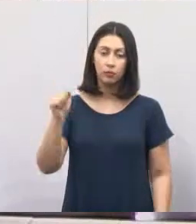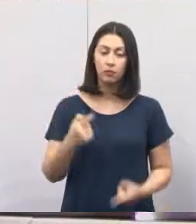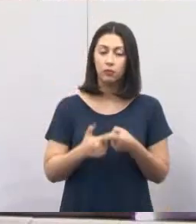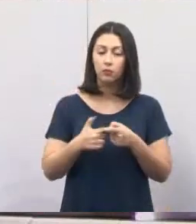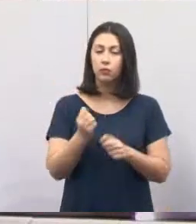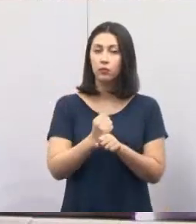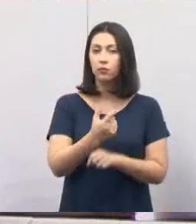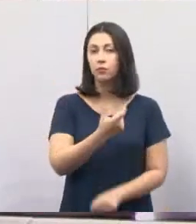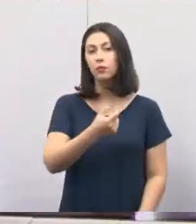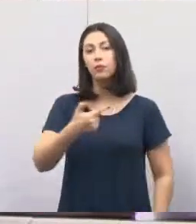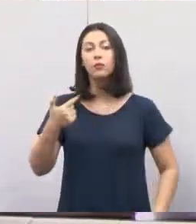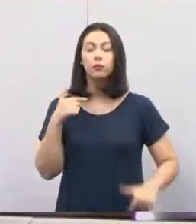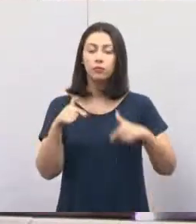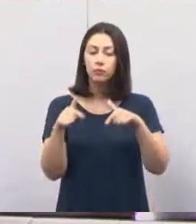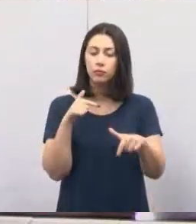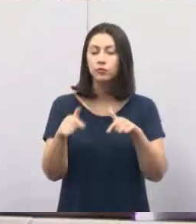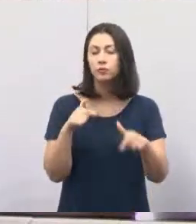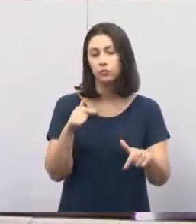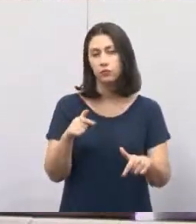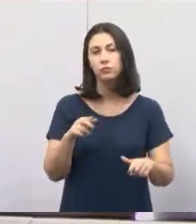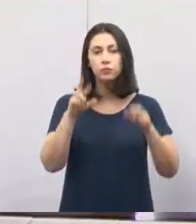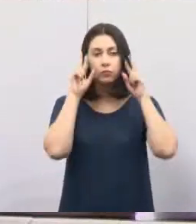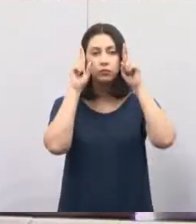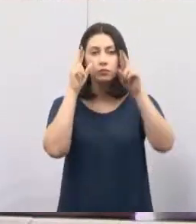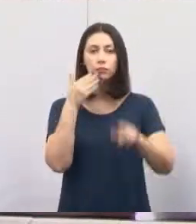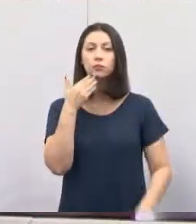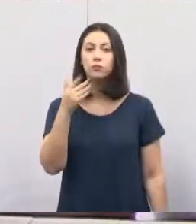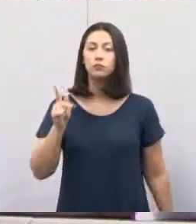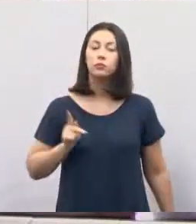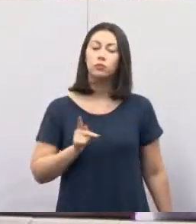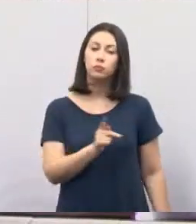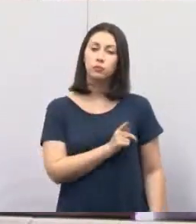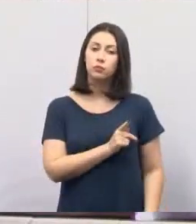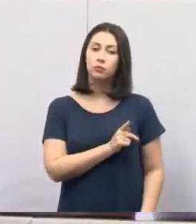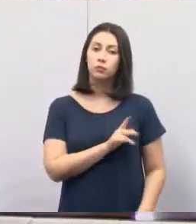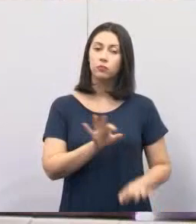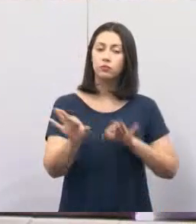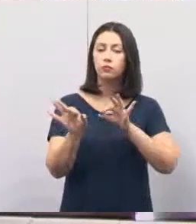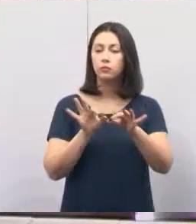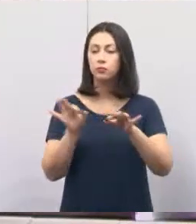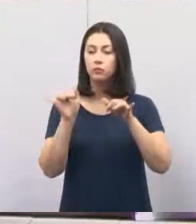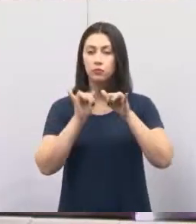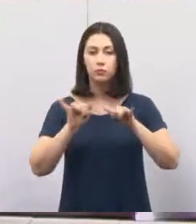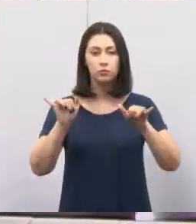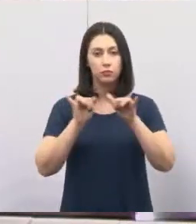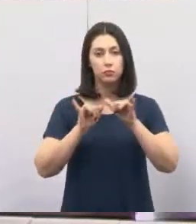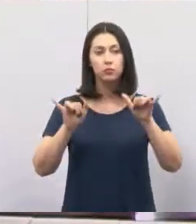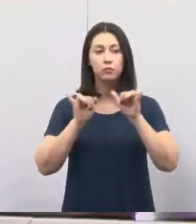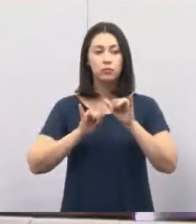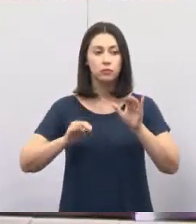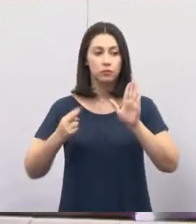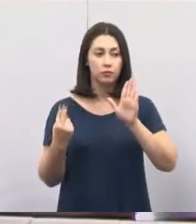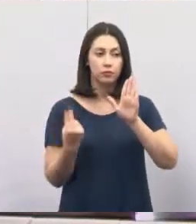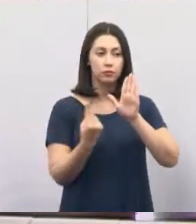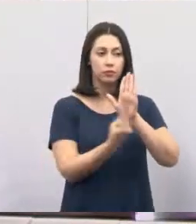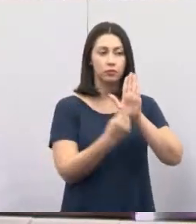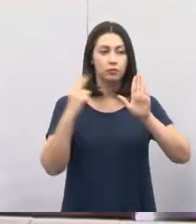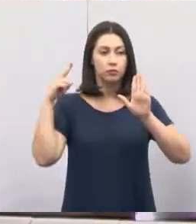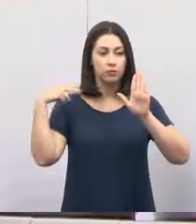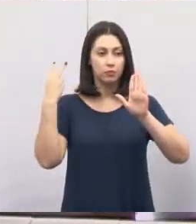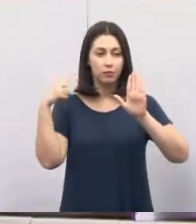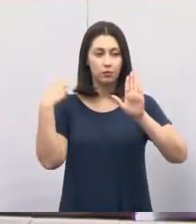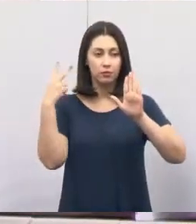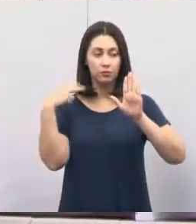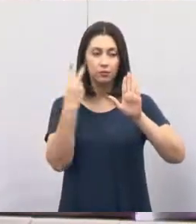ano de 2022. Feito esse registro, respeitosamente, requeremos a presença dessa casa que seja adotada as prendas habituais para divulgação da presente